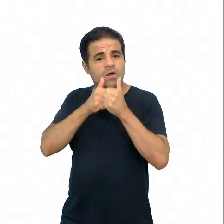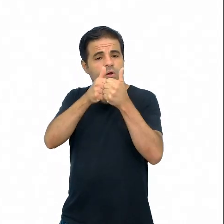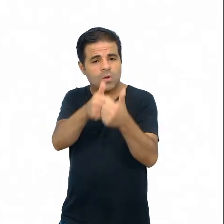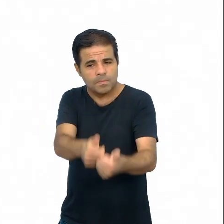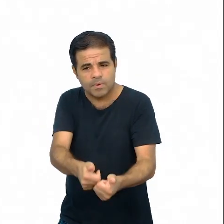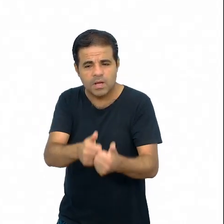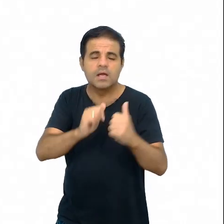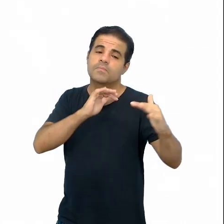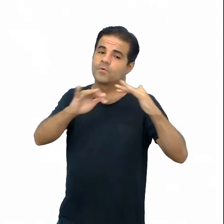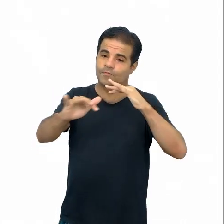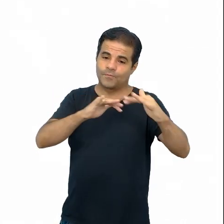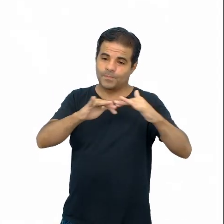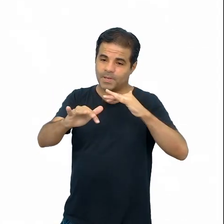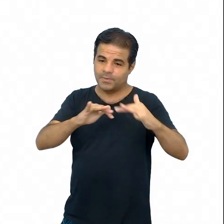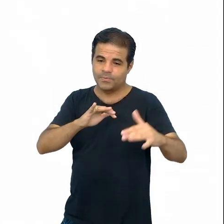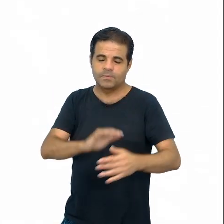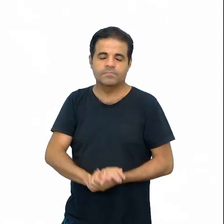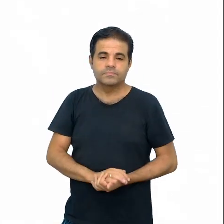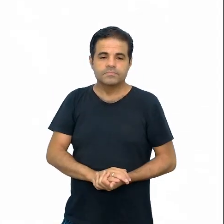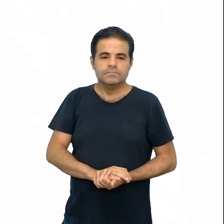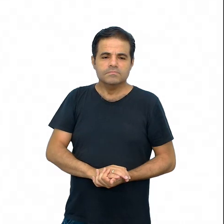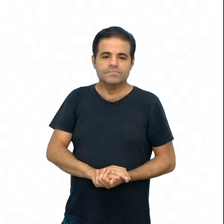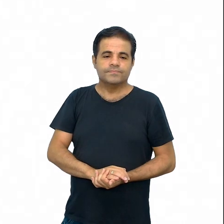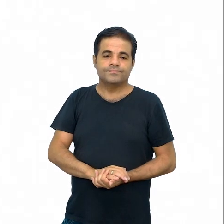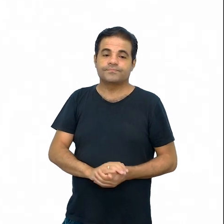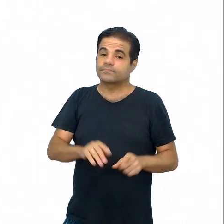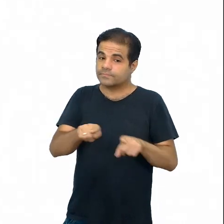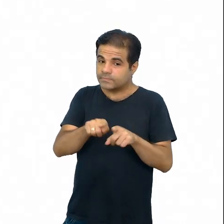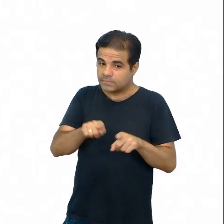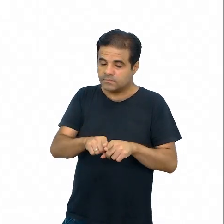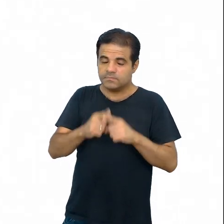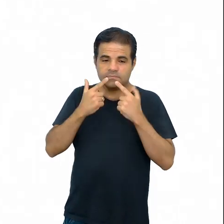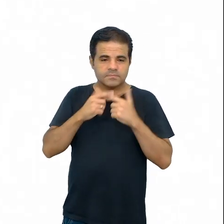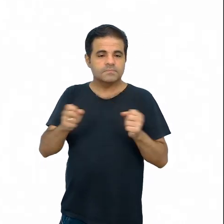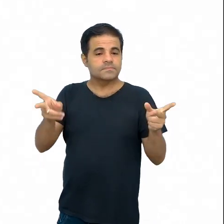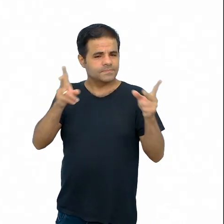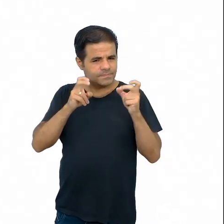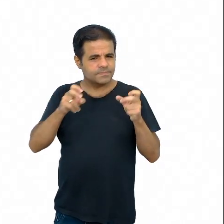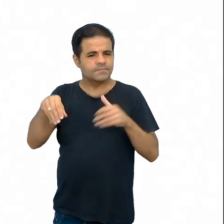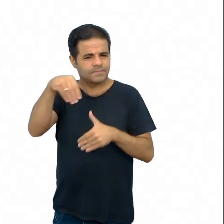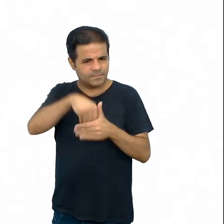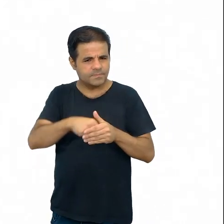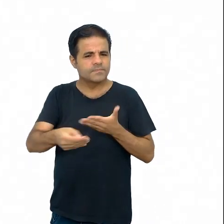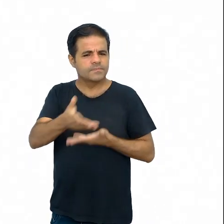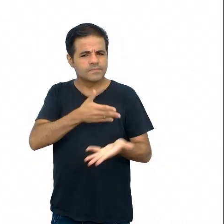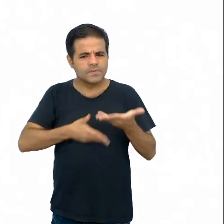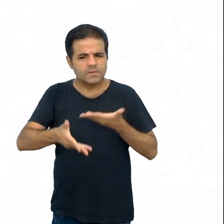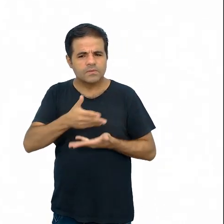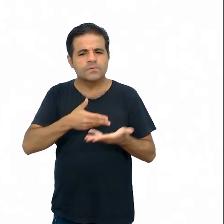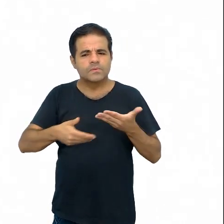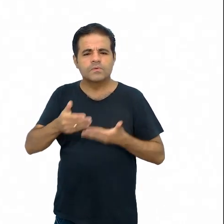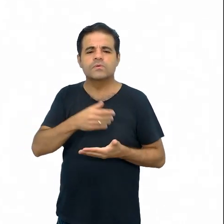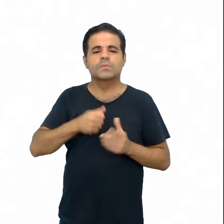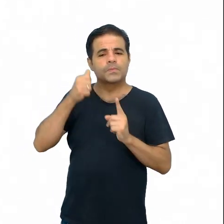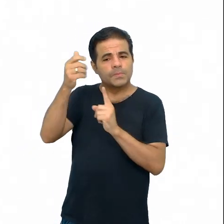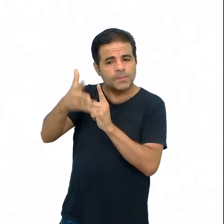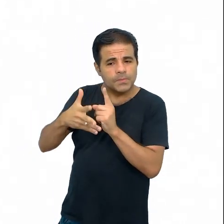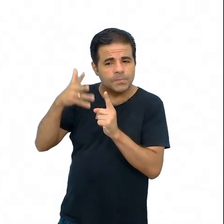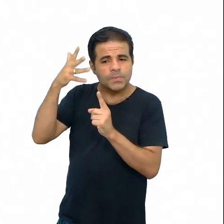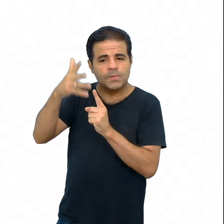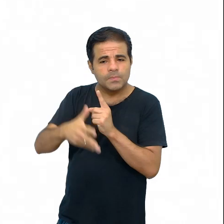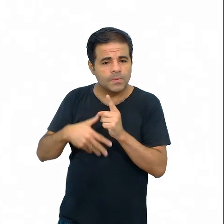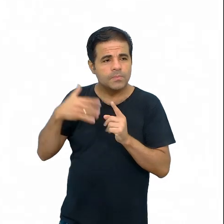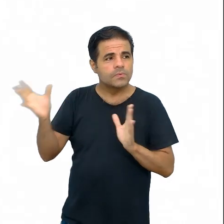esse movimento. A língua-linguagem, sob essa perspectiva interativa e enunciativo-discursiva, né?